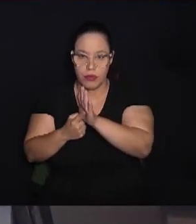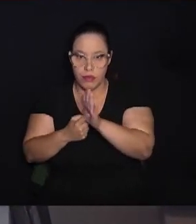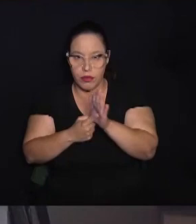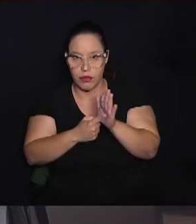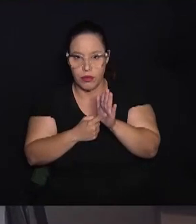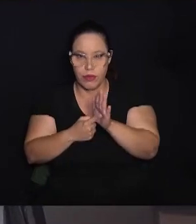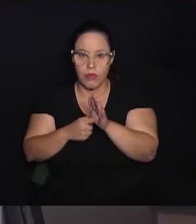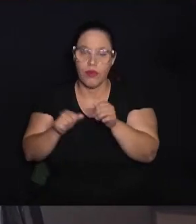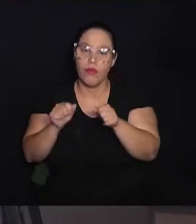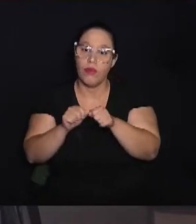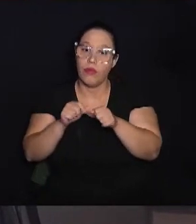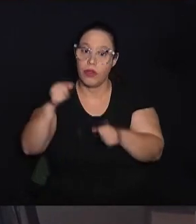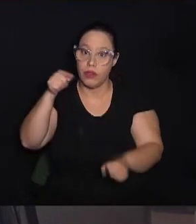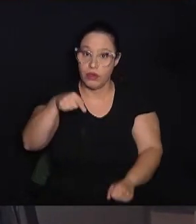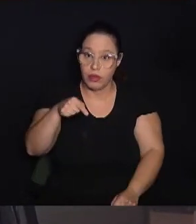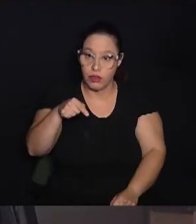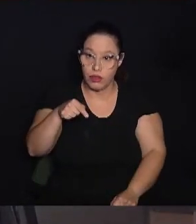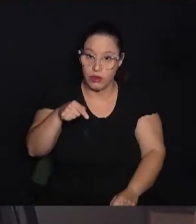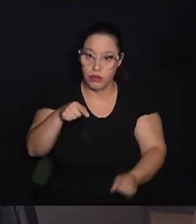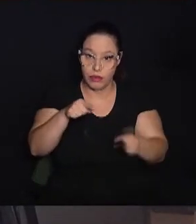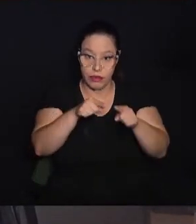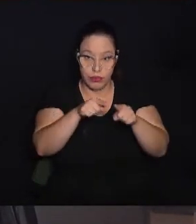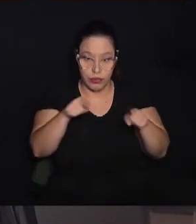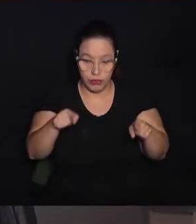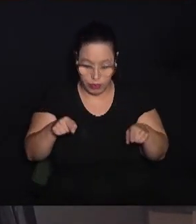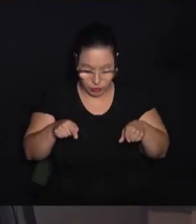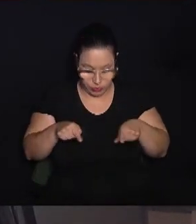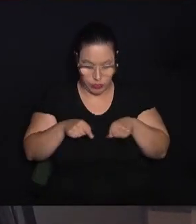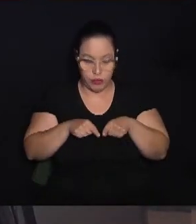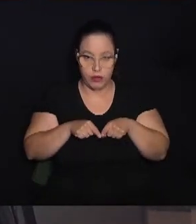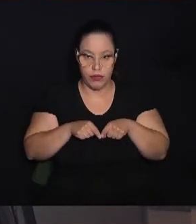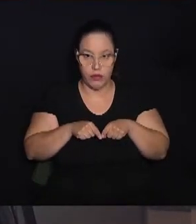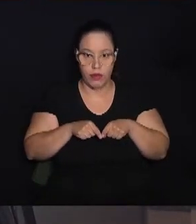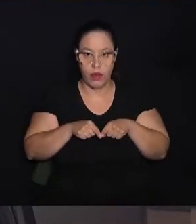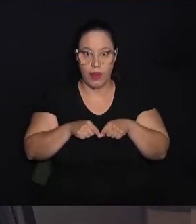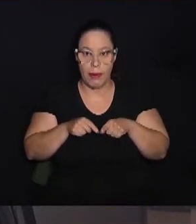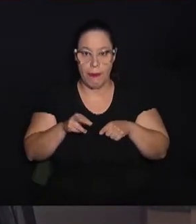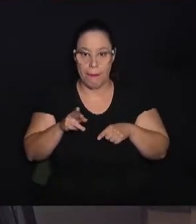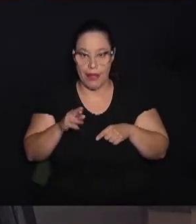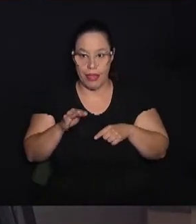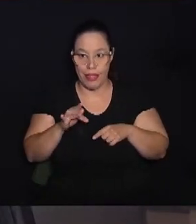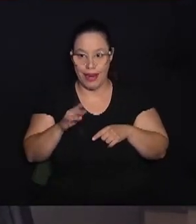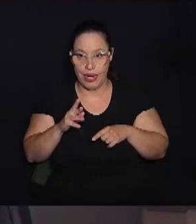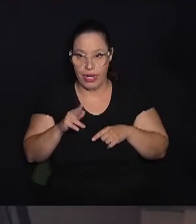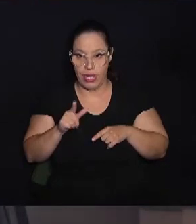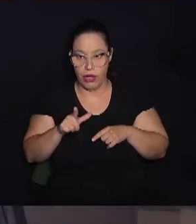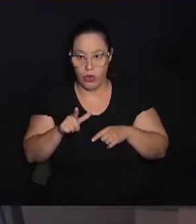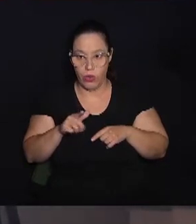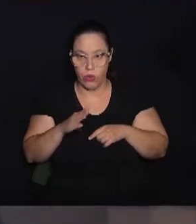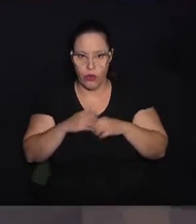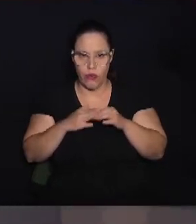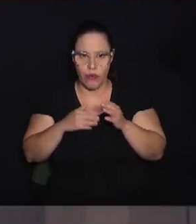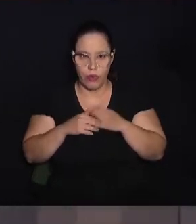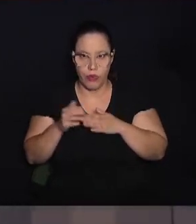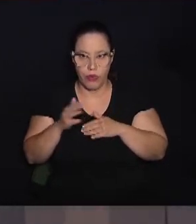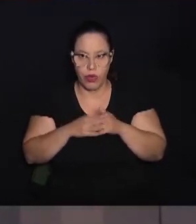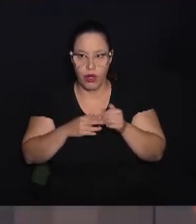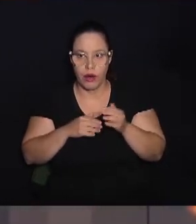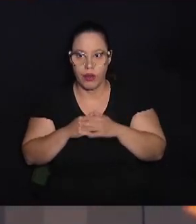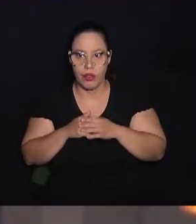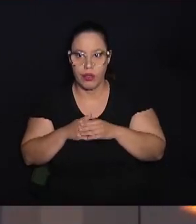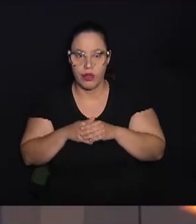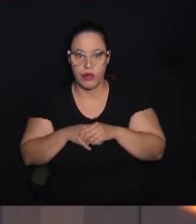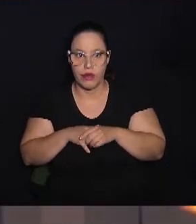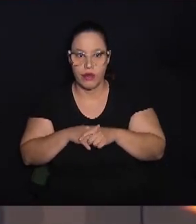faz aqui é o seguinte as caixas ficam estocadas aqui com todo material que a gente recebe junto com material de embalagem que a gente